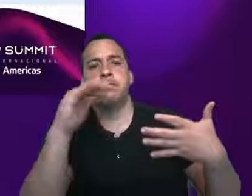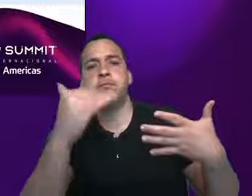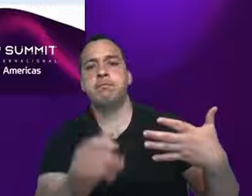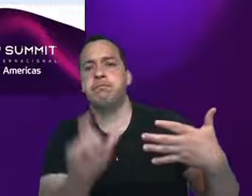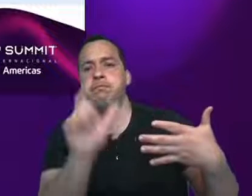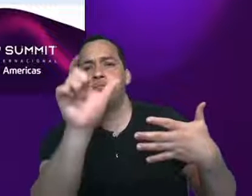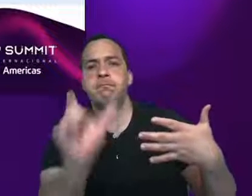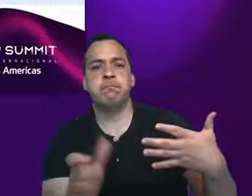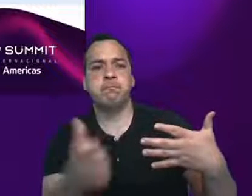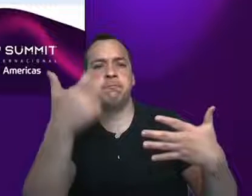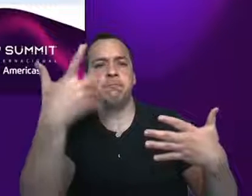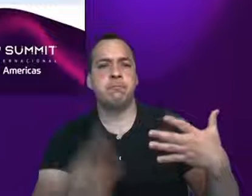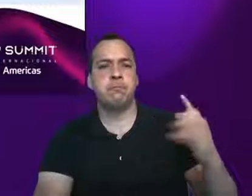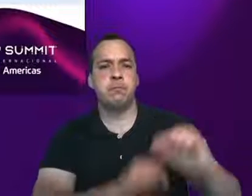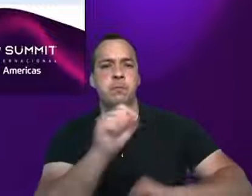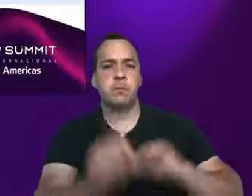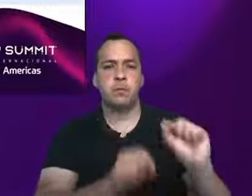apresentação.